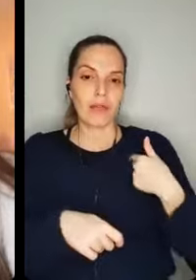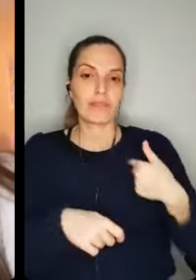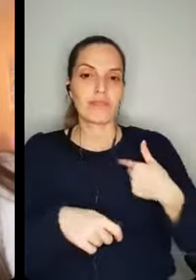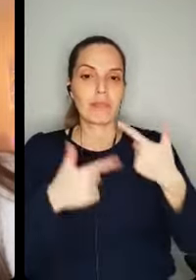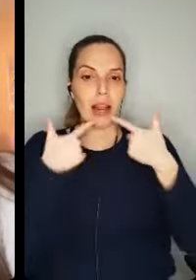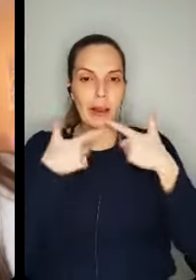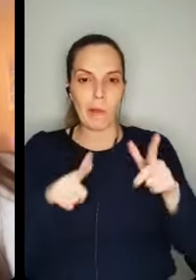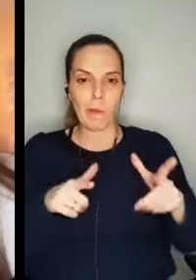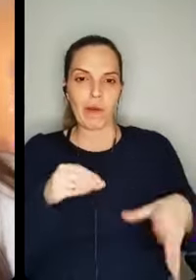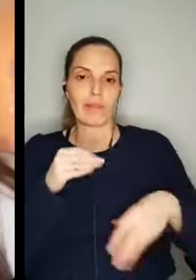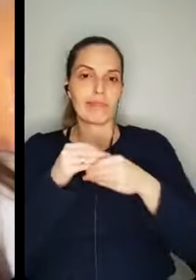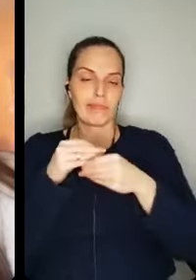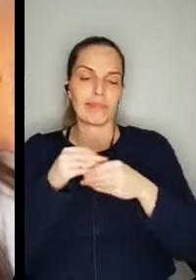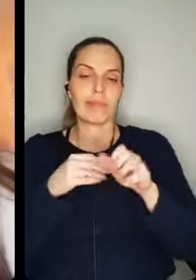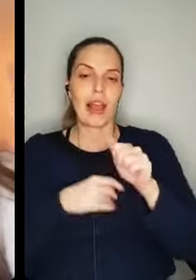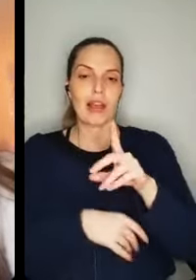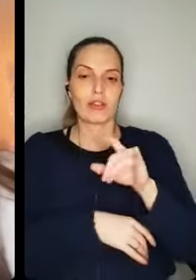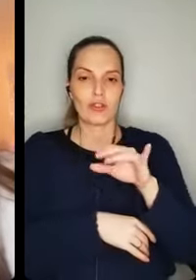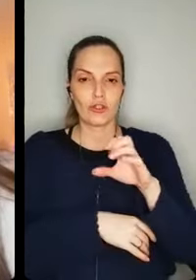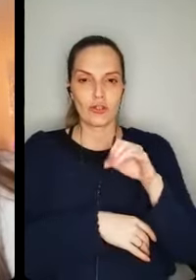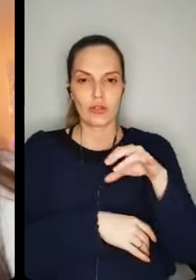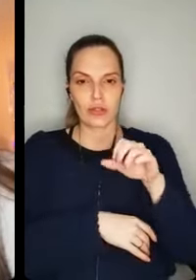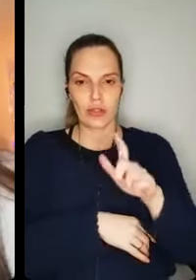então tem inglês, espanhol.